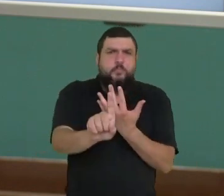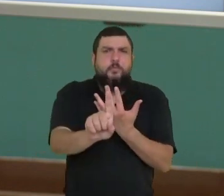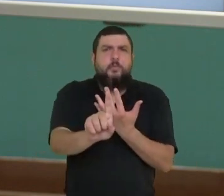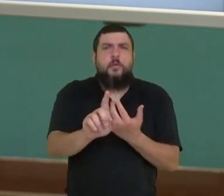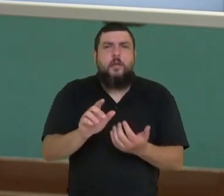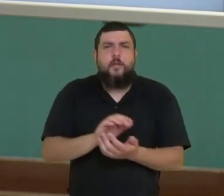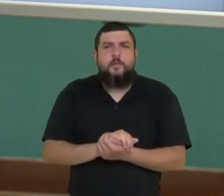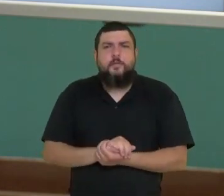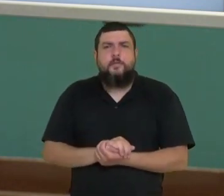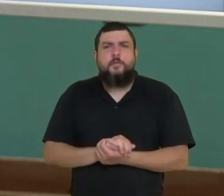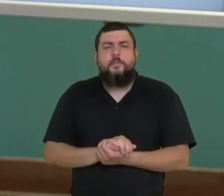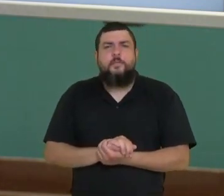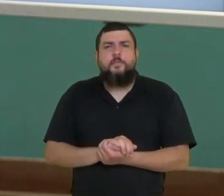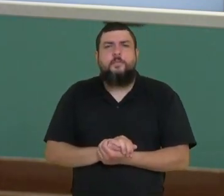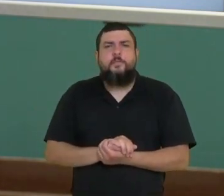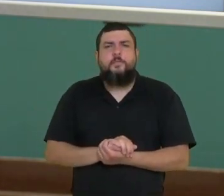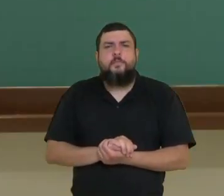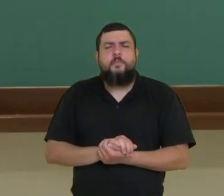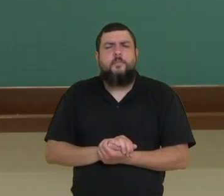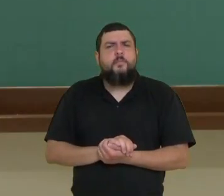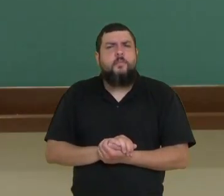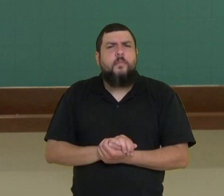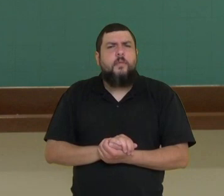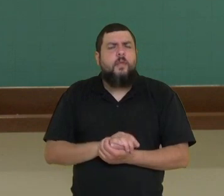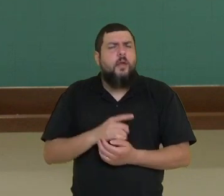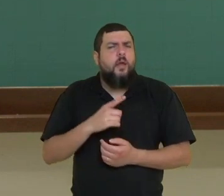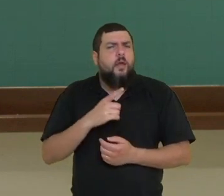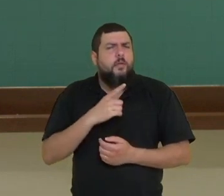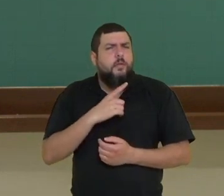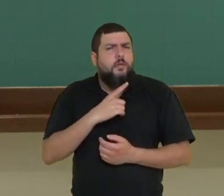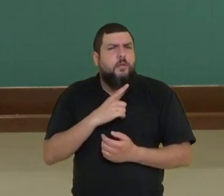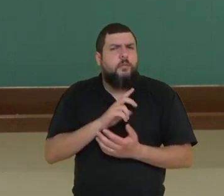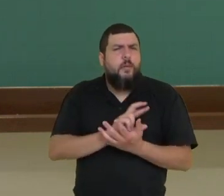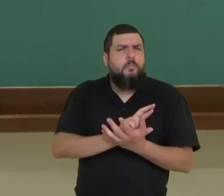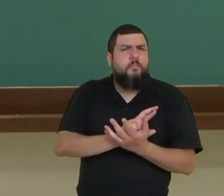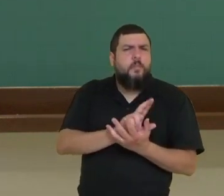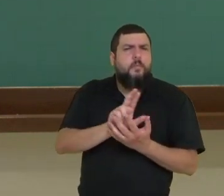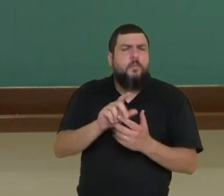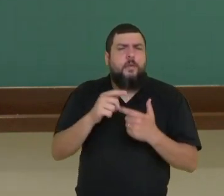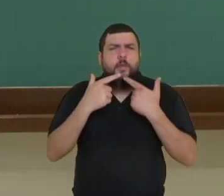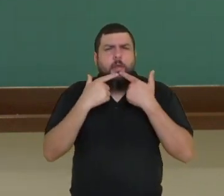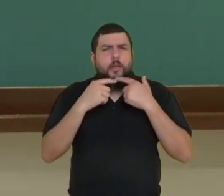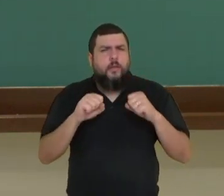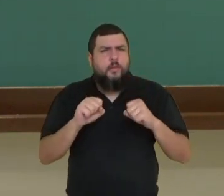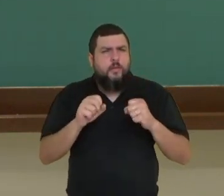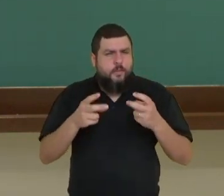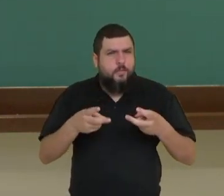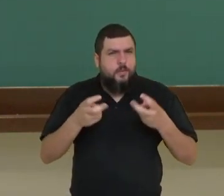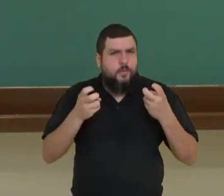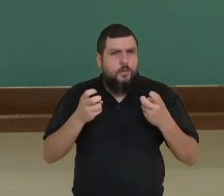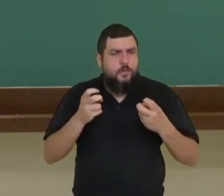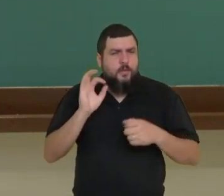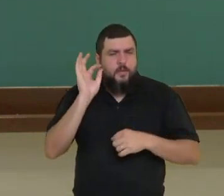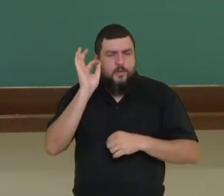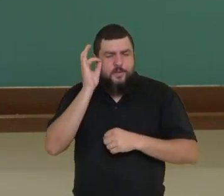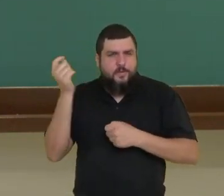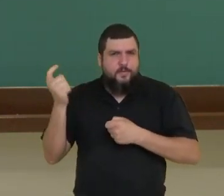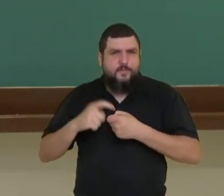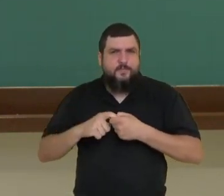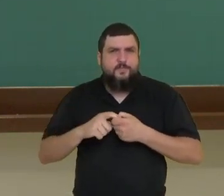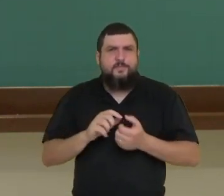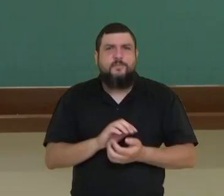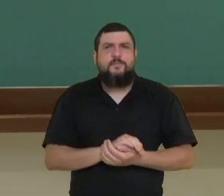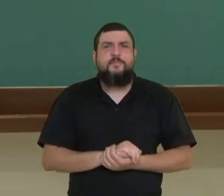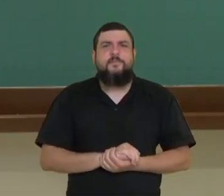calça. Temos que tipo de variedade linguística aqui? Você consegue identificar? Faz aí, que eu te aguardo aqui.